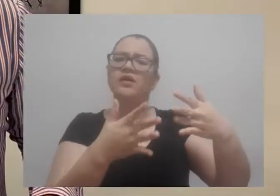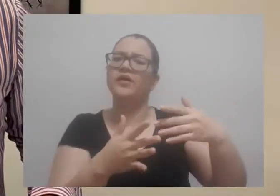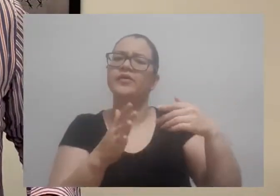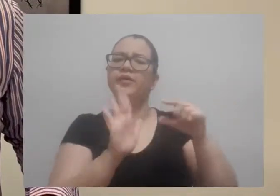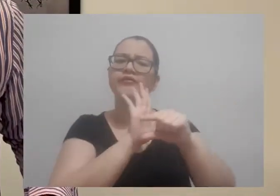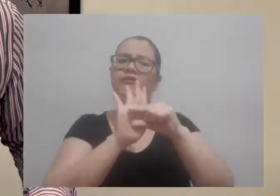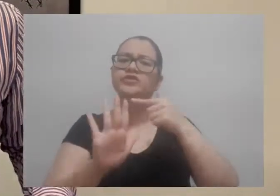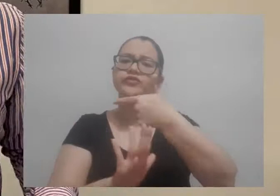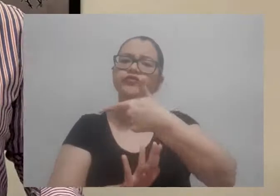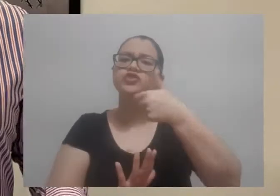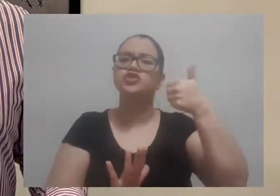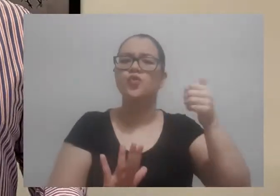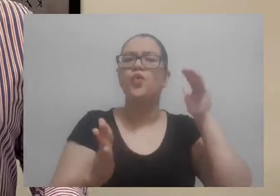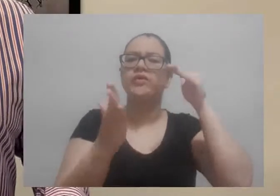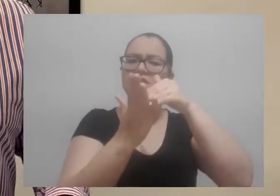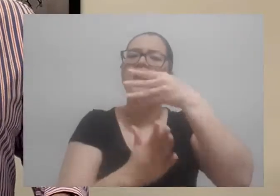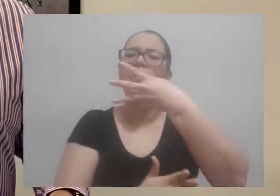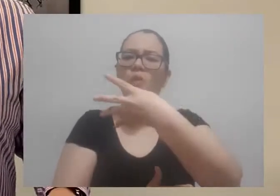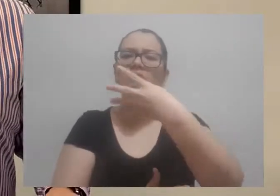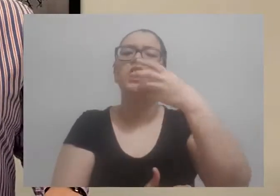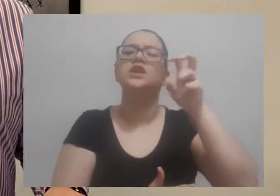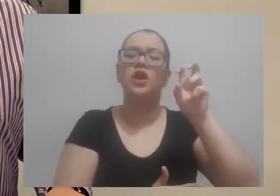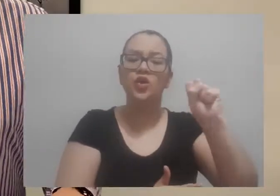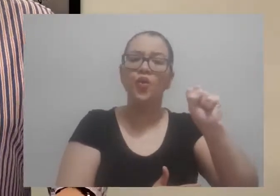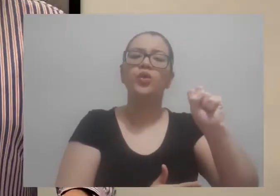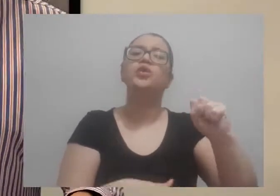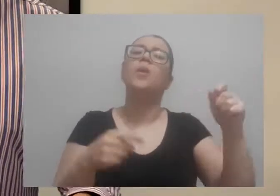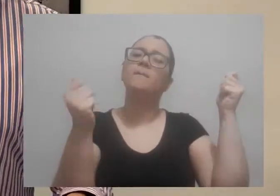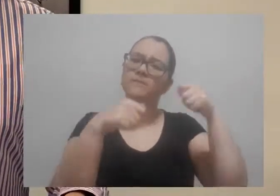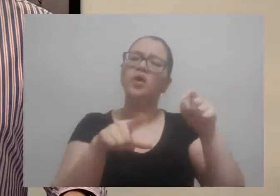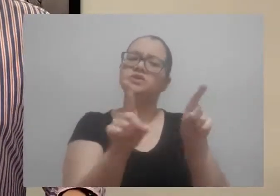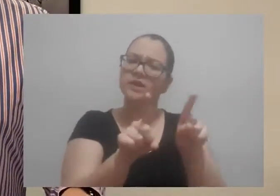faz referência à maneira como Deus ama. O amor de Deus